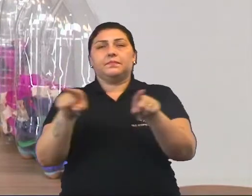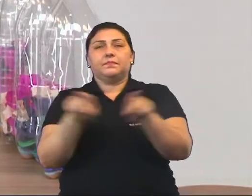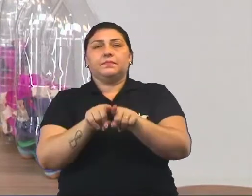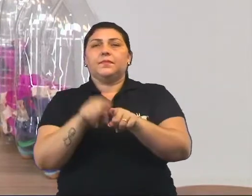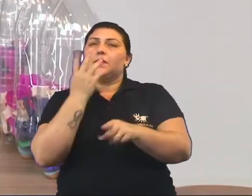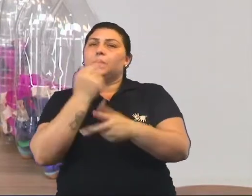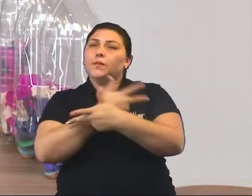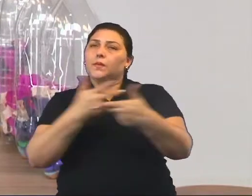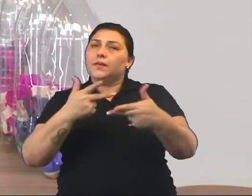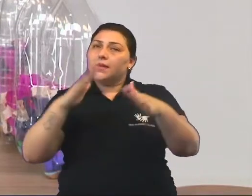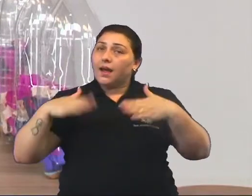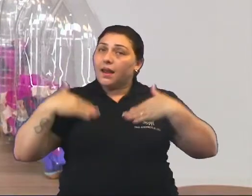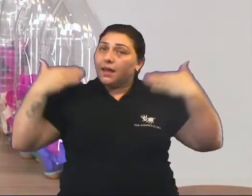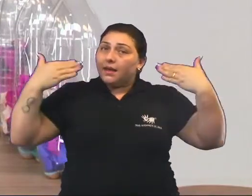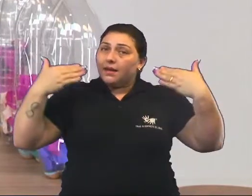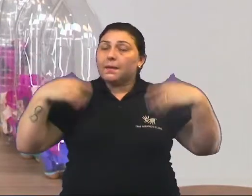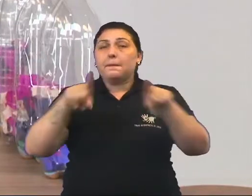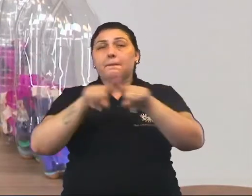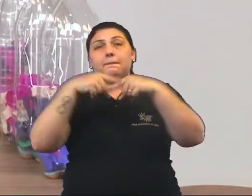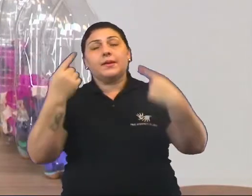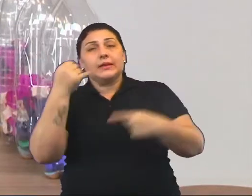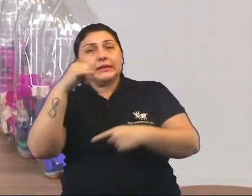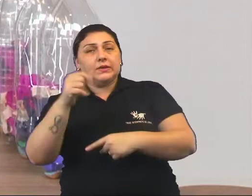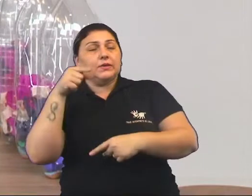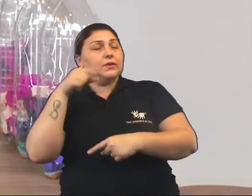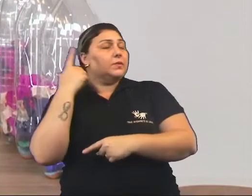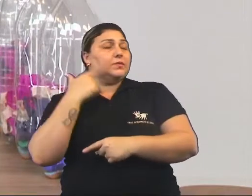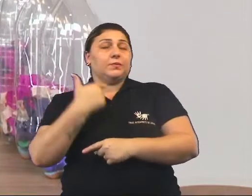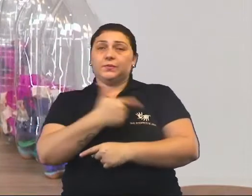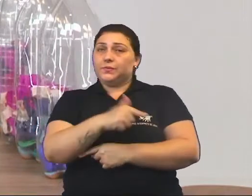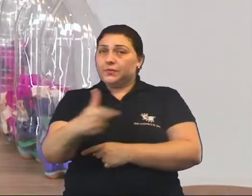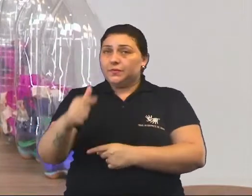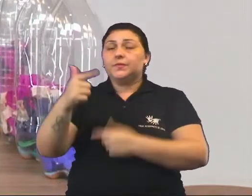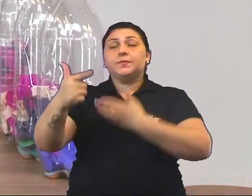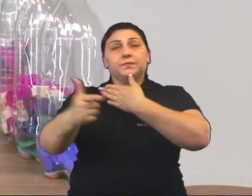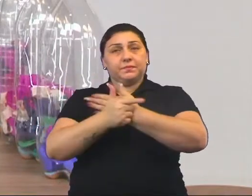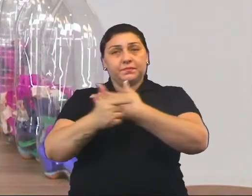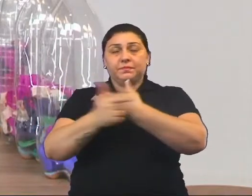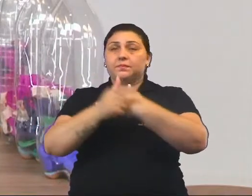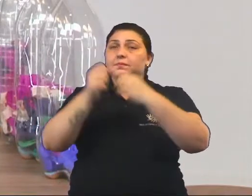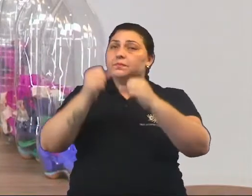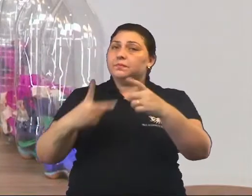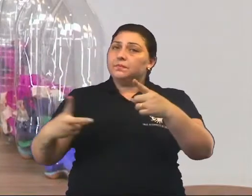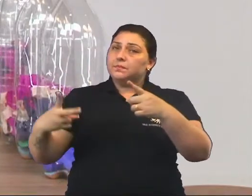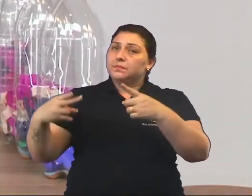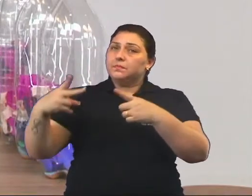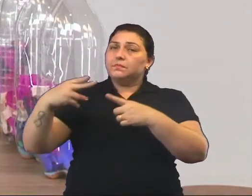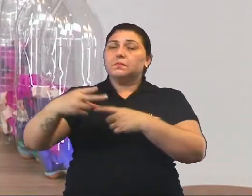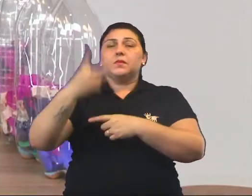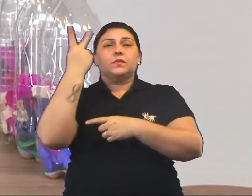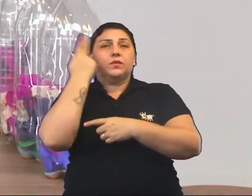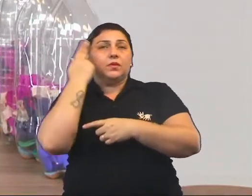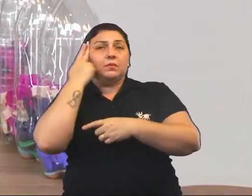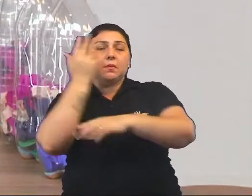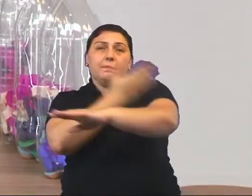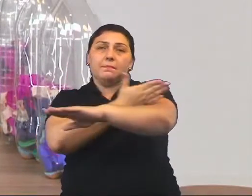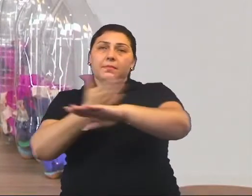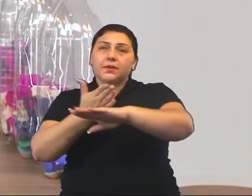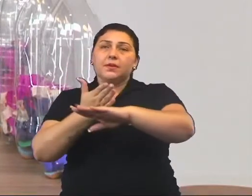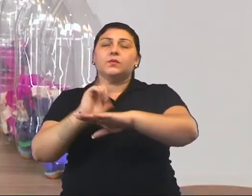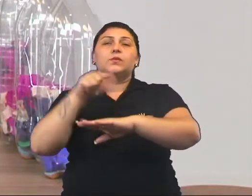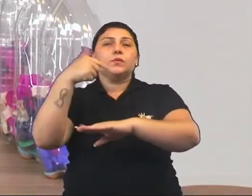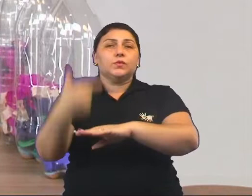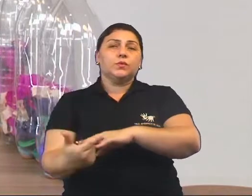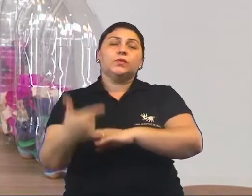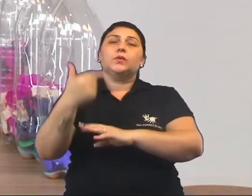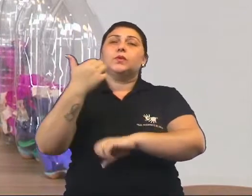bem colorido. Mas se por um acaso você não tiver esse papel, você pode recortar um papel de uma